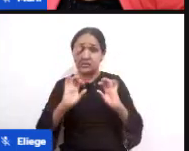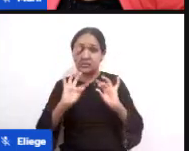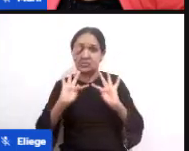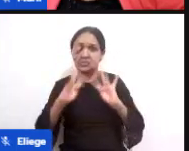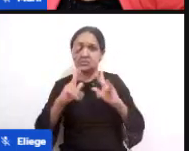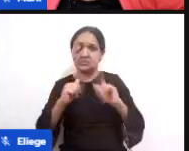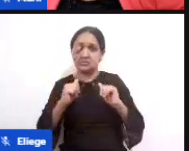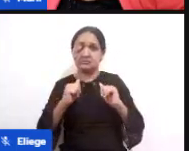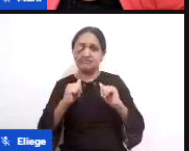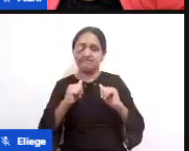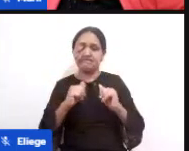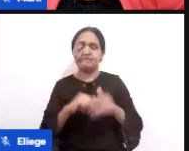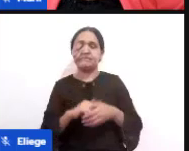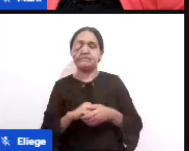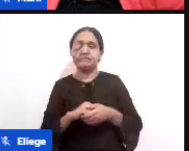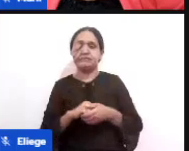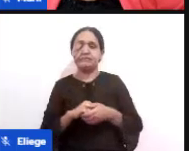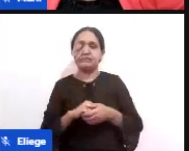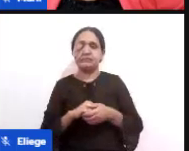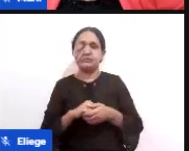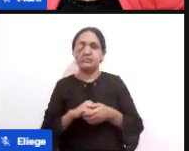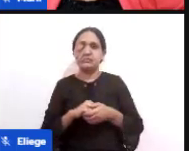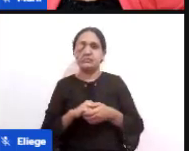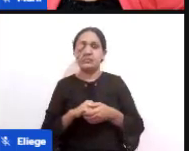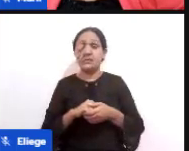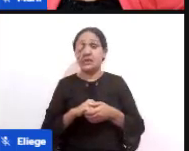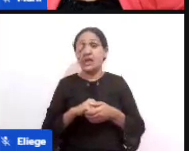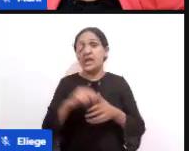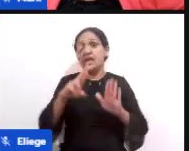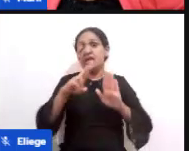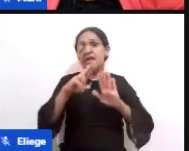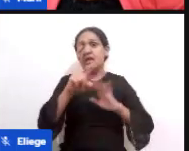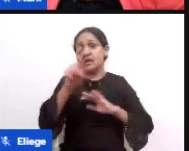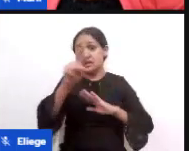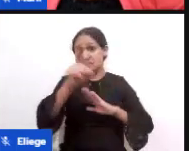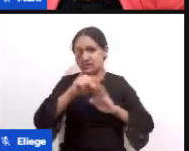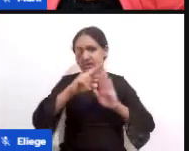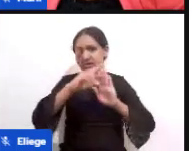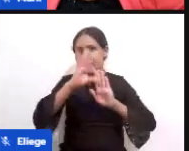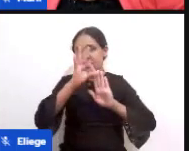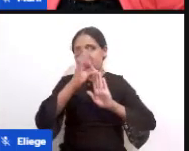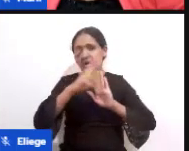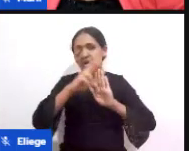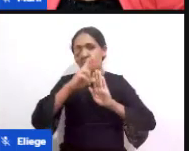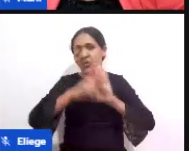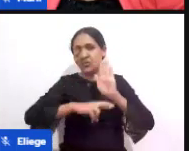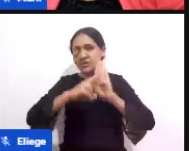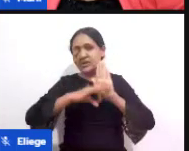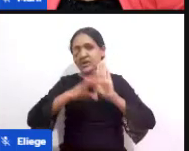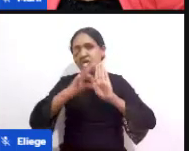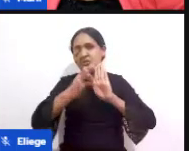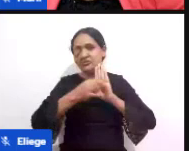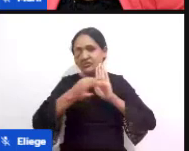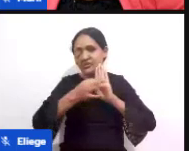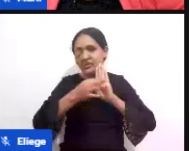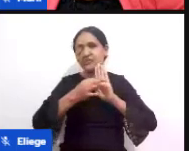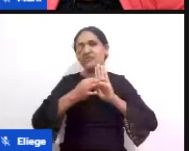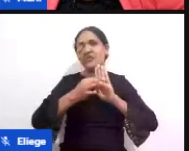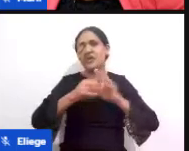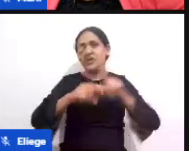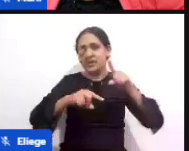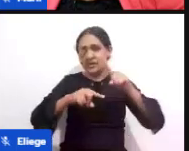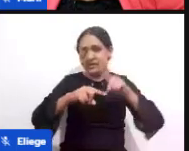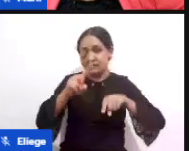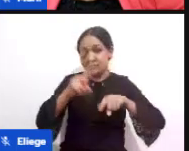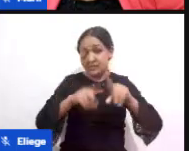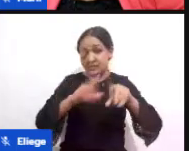E assim, esse roteiro com esse material concreto, ele é